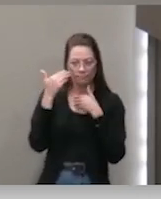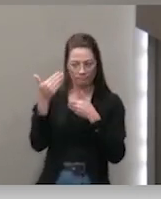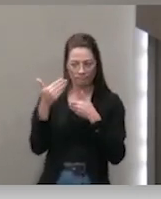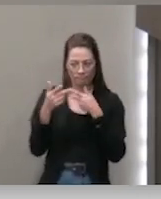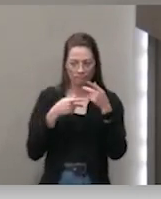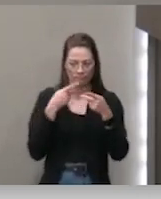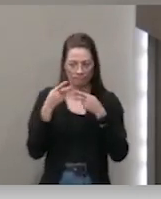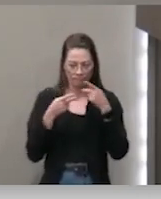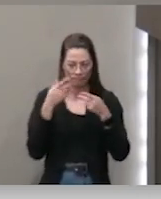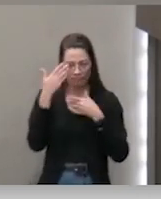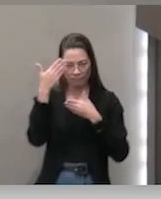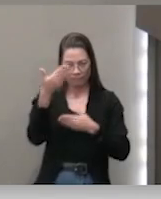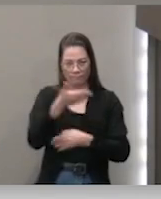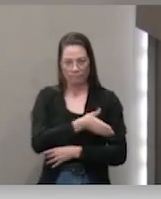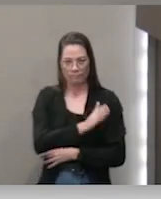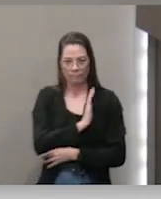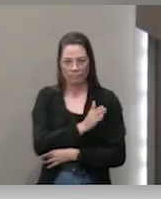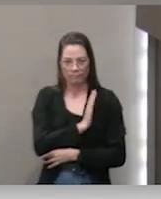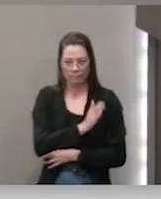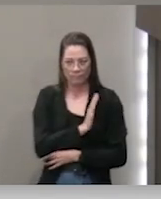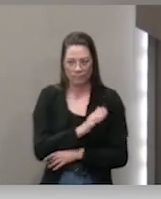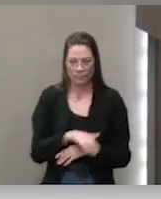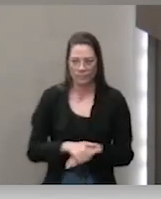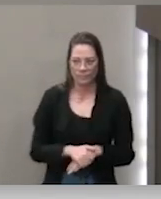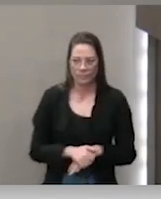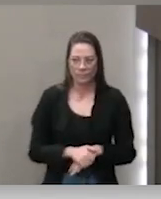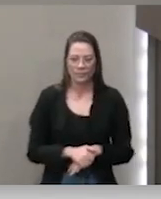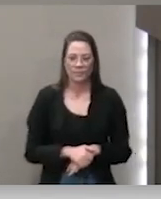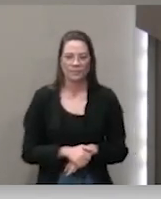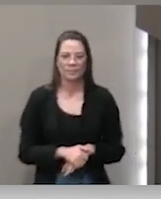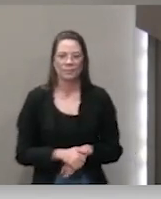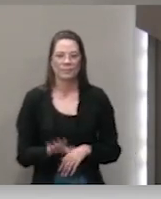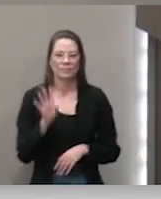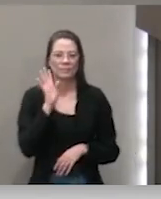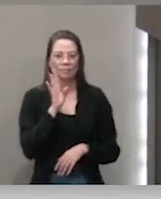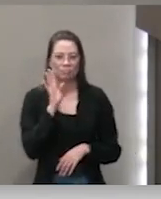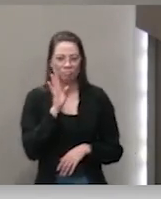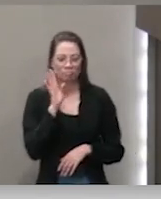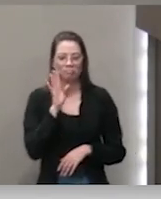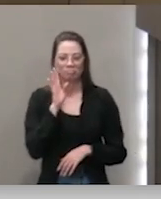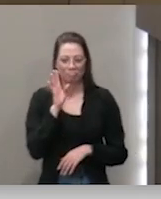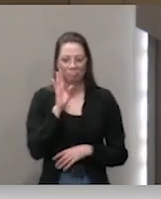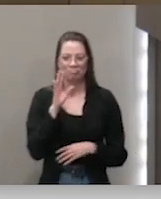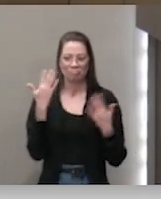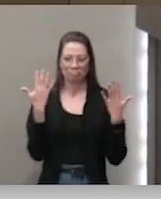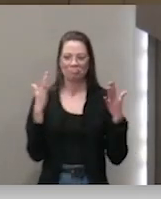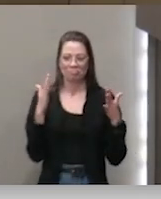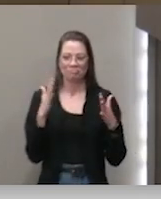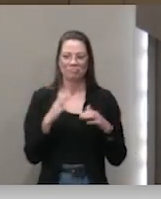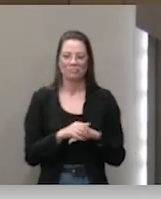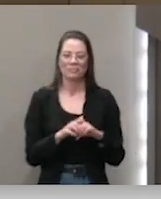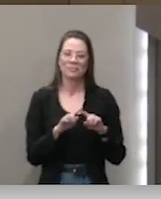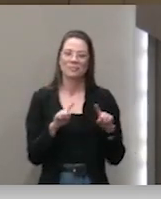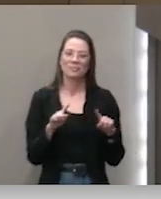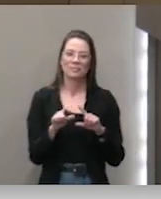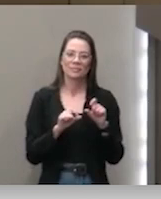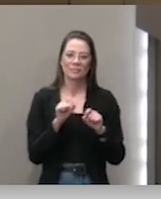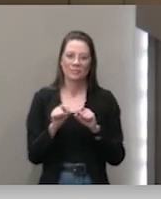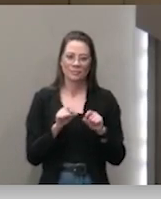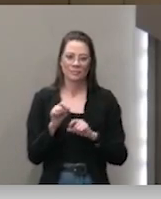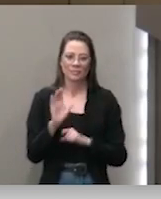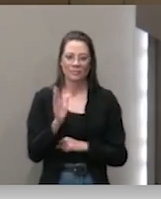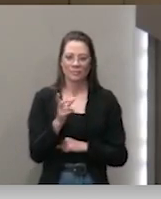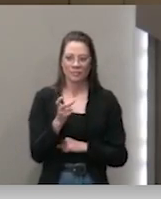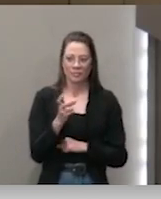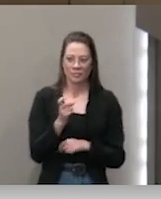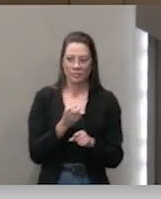palavras, agradeço de coração. Manfroy, você é um cara muito legal em me dar os parabéns, mas Manfroy, eu estou há 12 anos